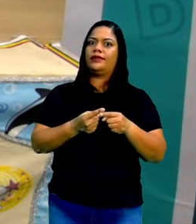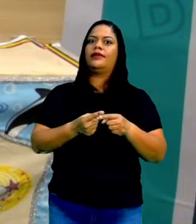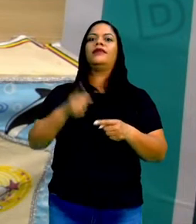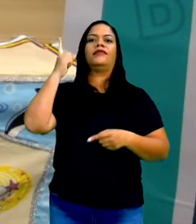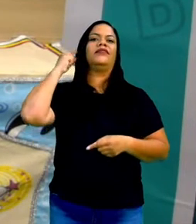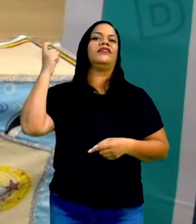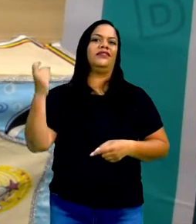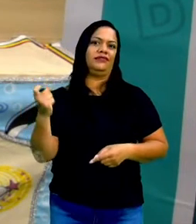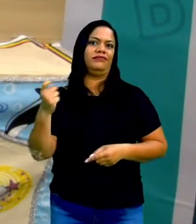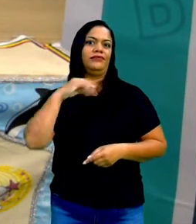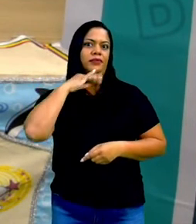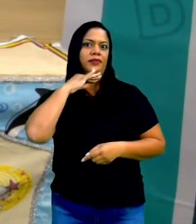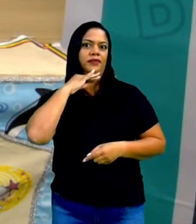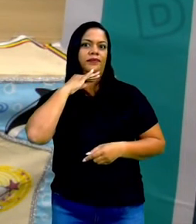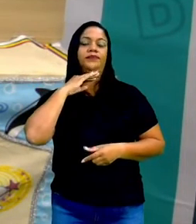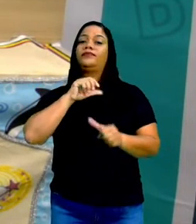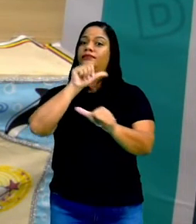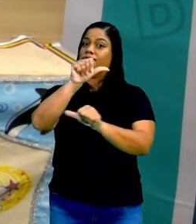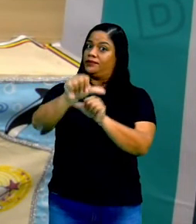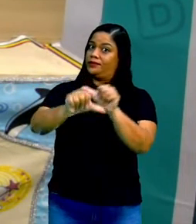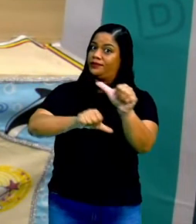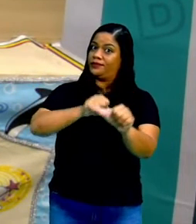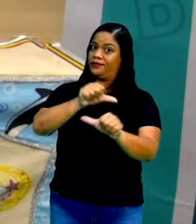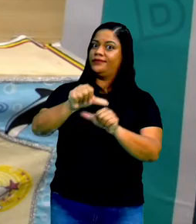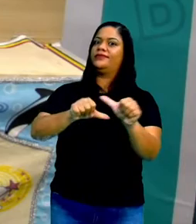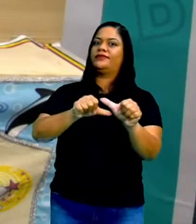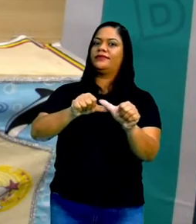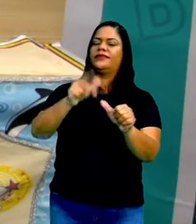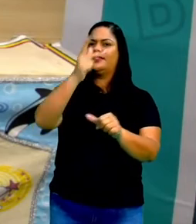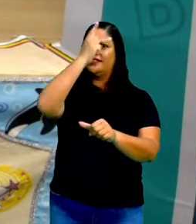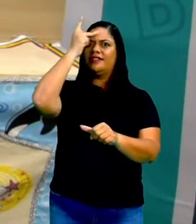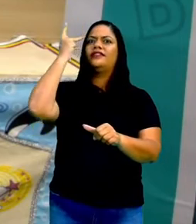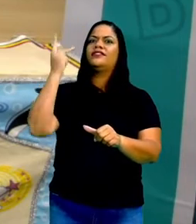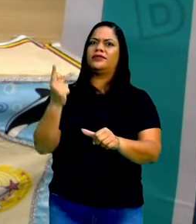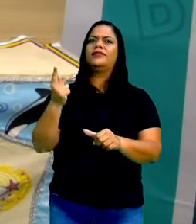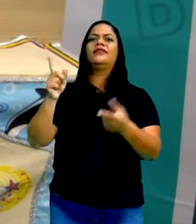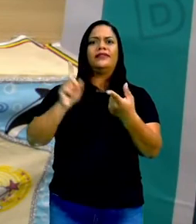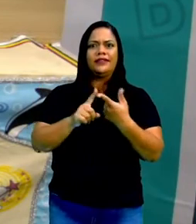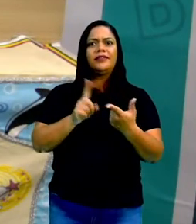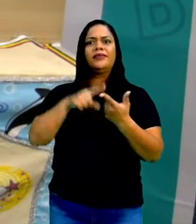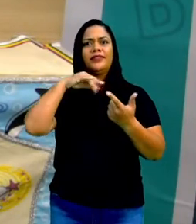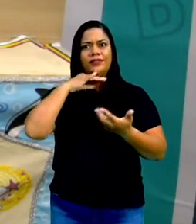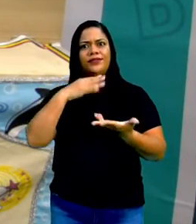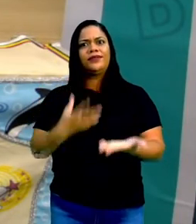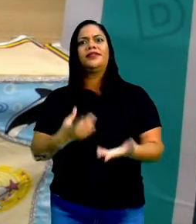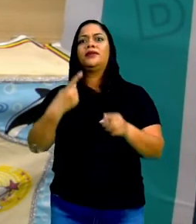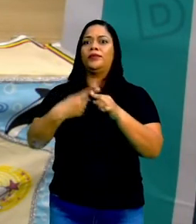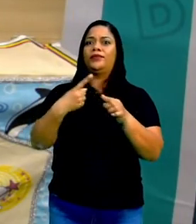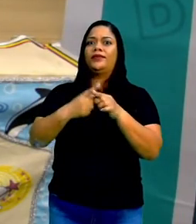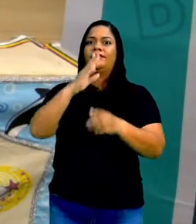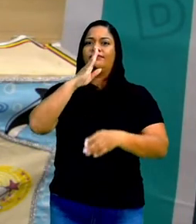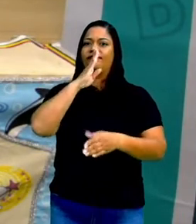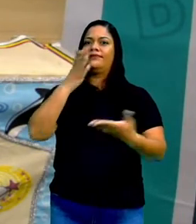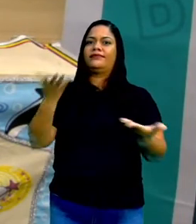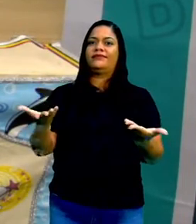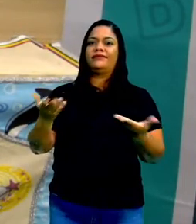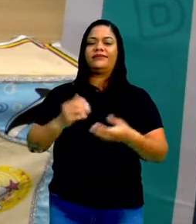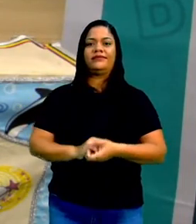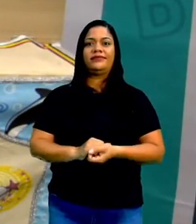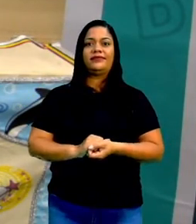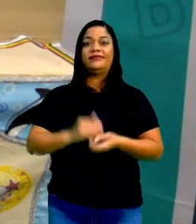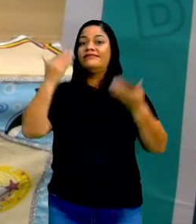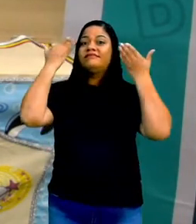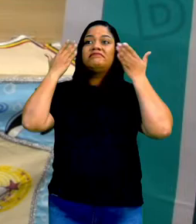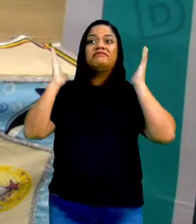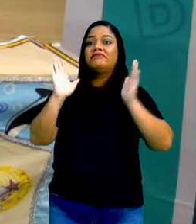era barulhento. Ele parou de fazer barulho e as pessoas também acharam ruim porque ele parou. E ele